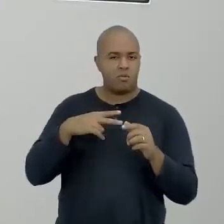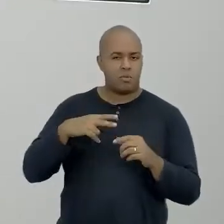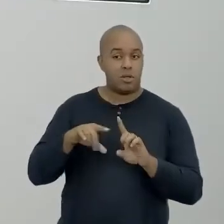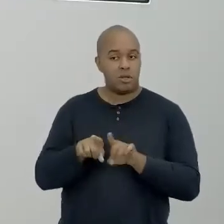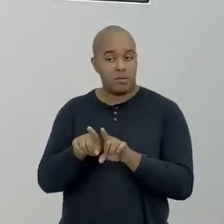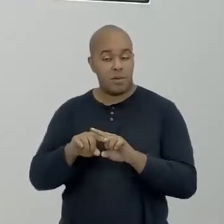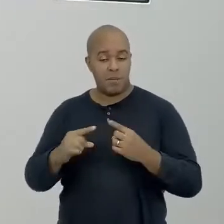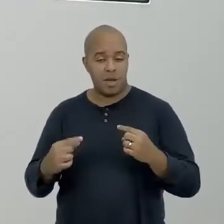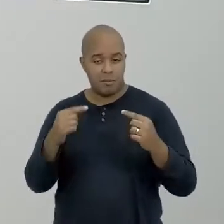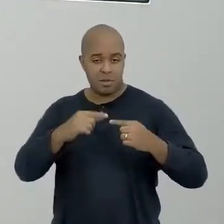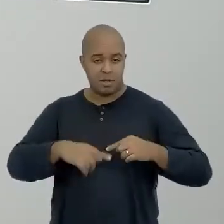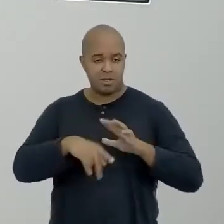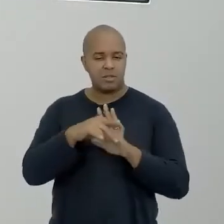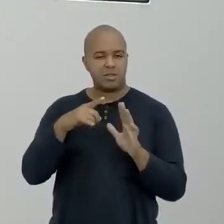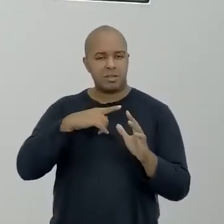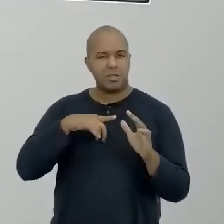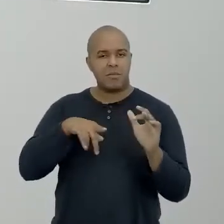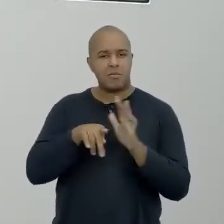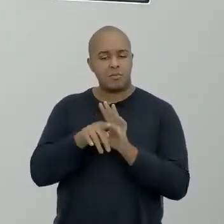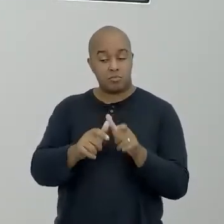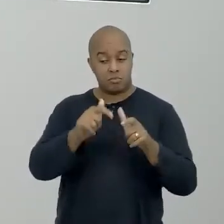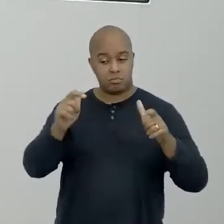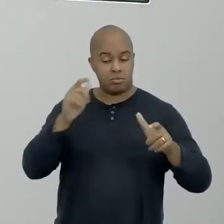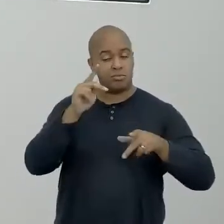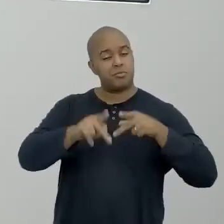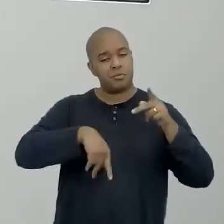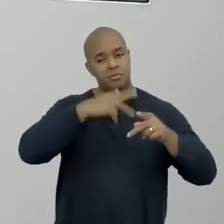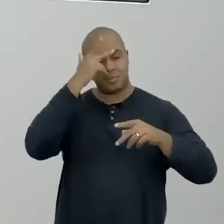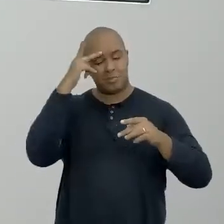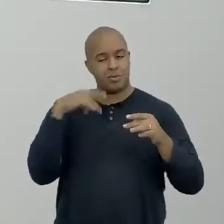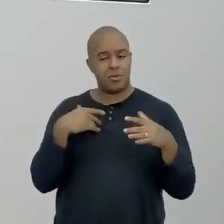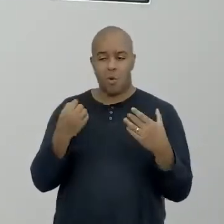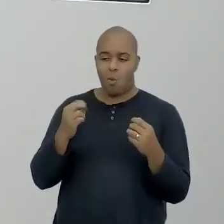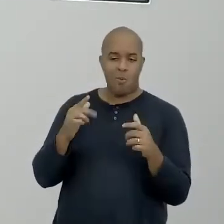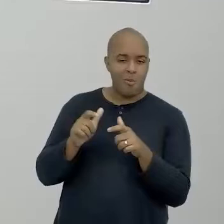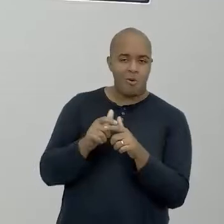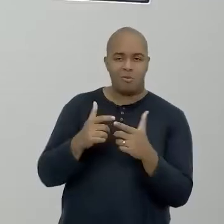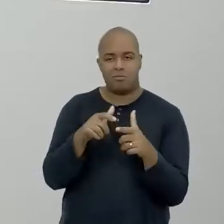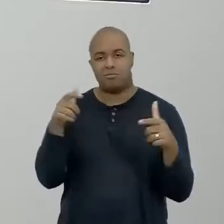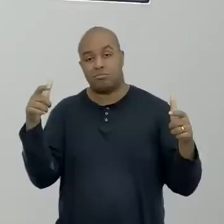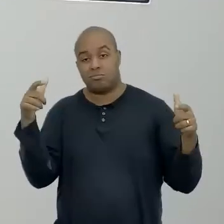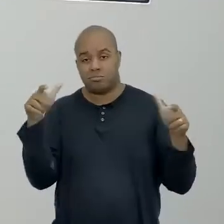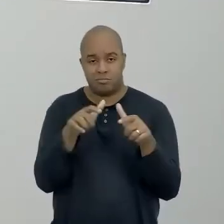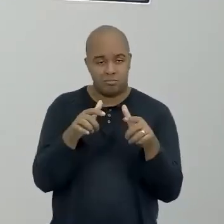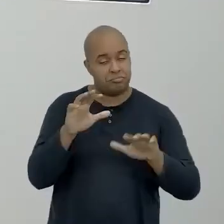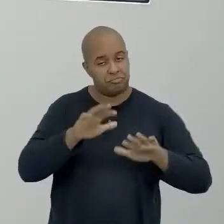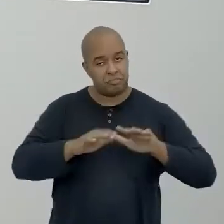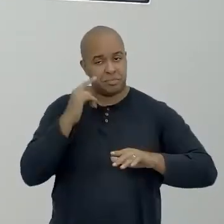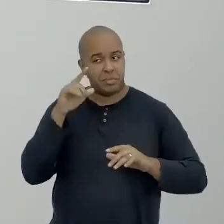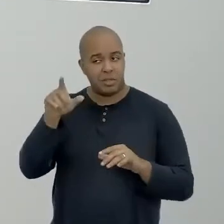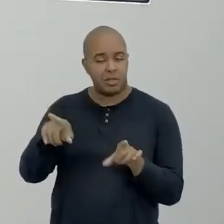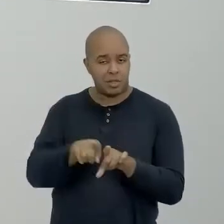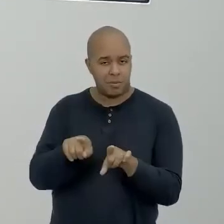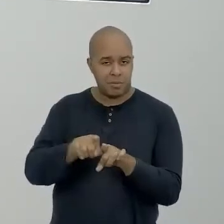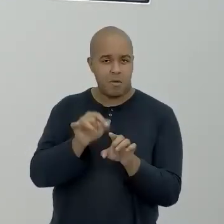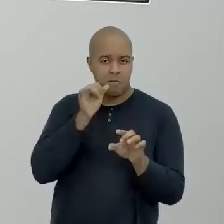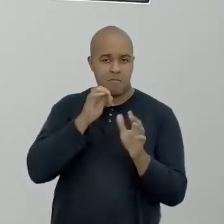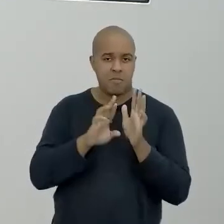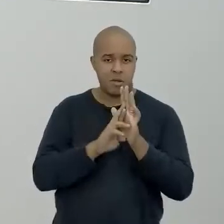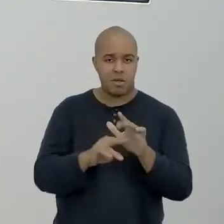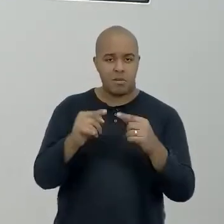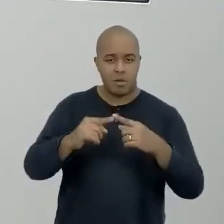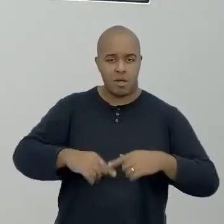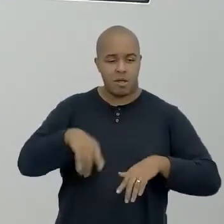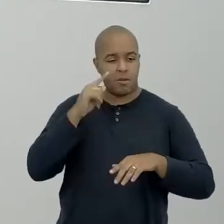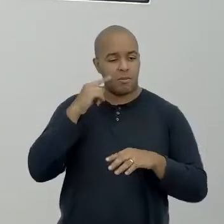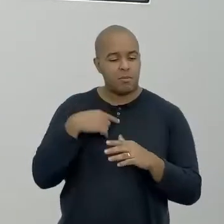mas também da relação de ter um grande público, um pequeno público, eu também estou me referindo a essa